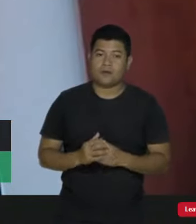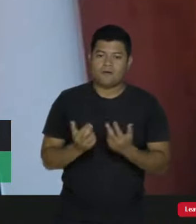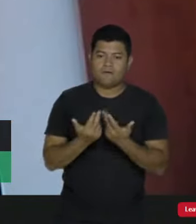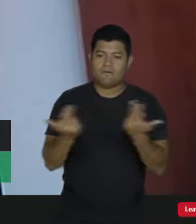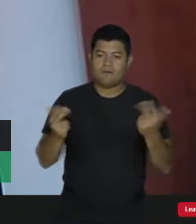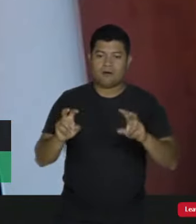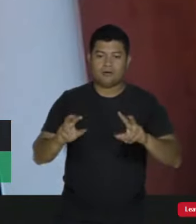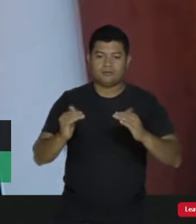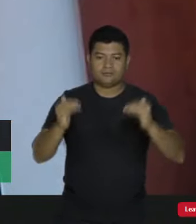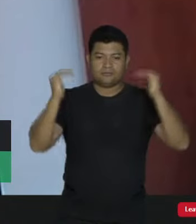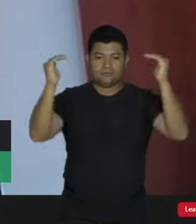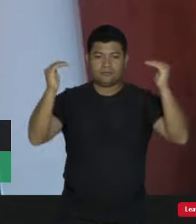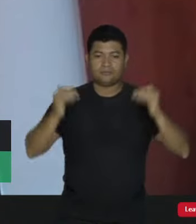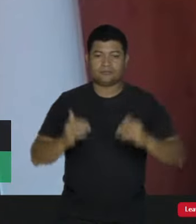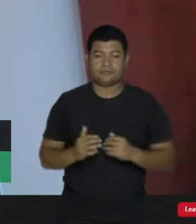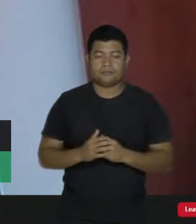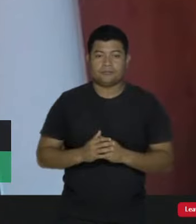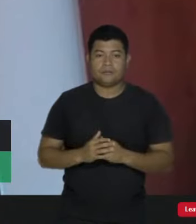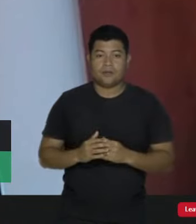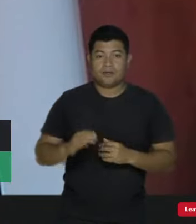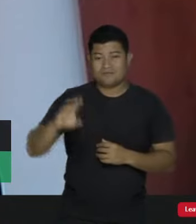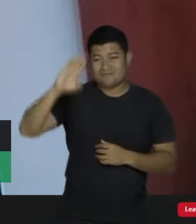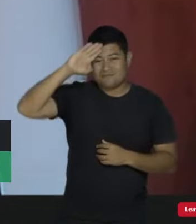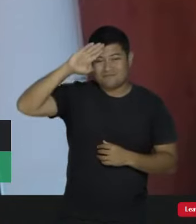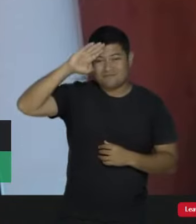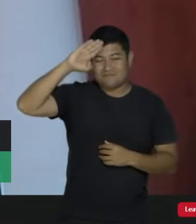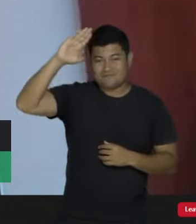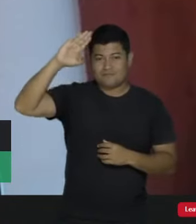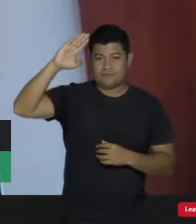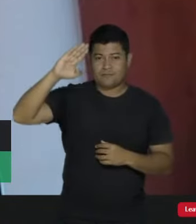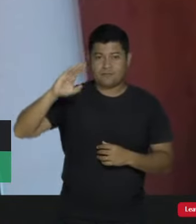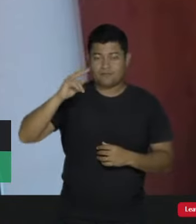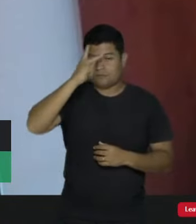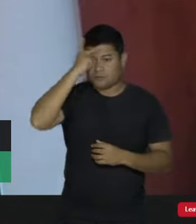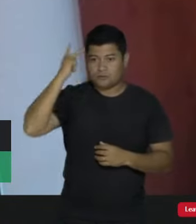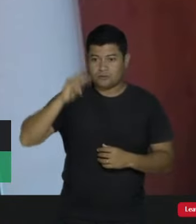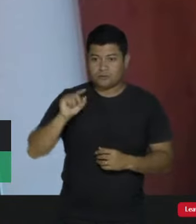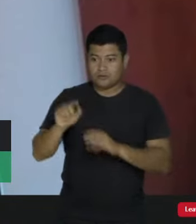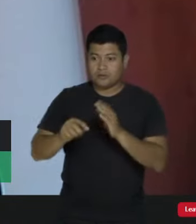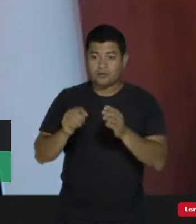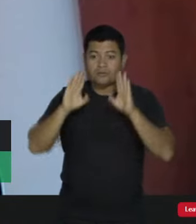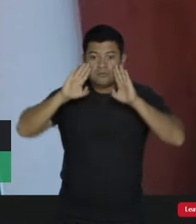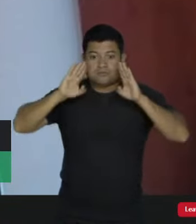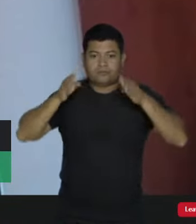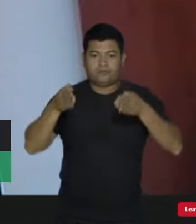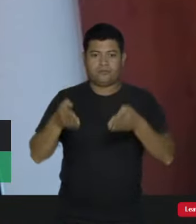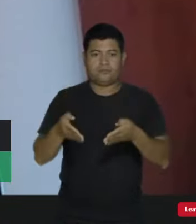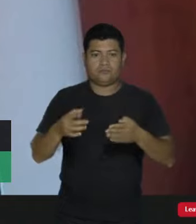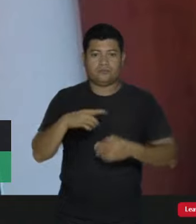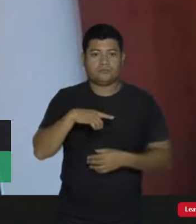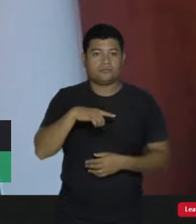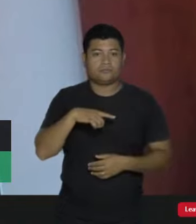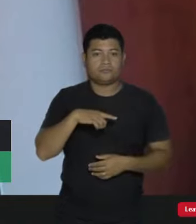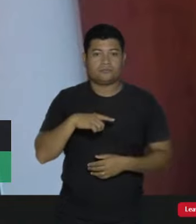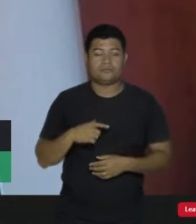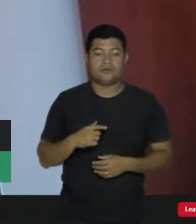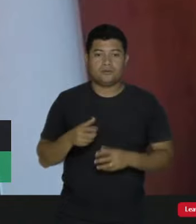autoridades e principalmente gente altamente objetiva, direcionada para fazer a